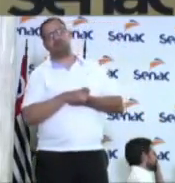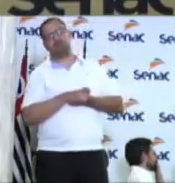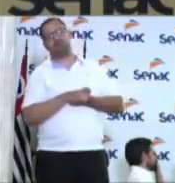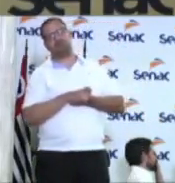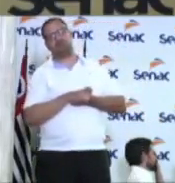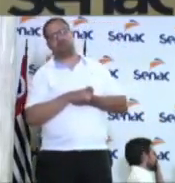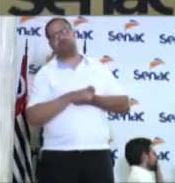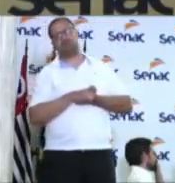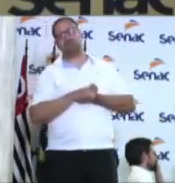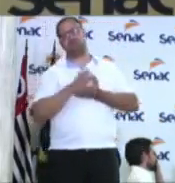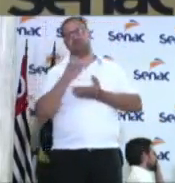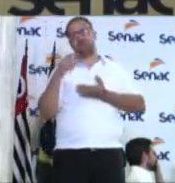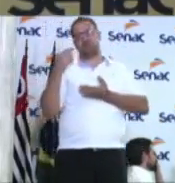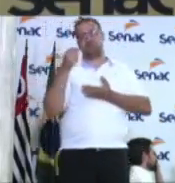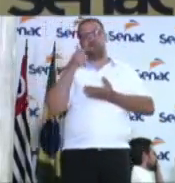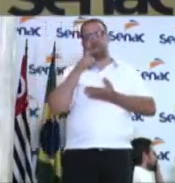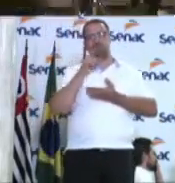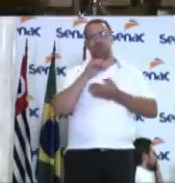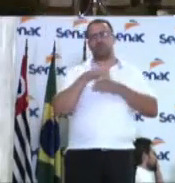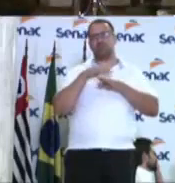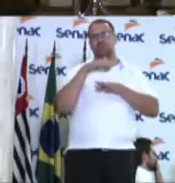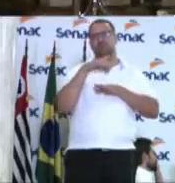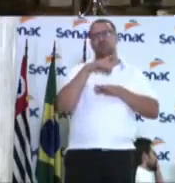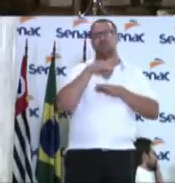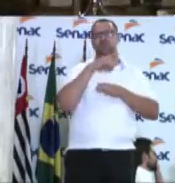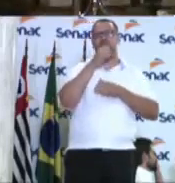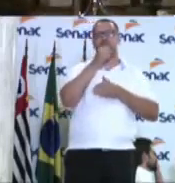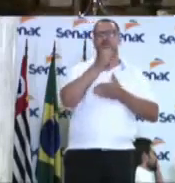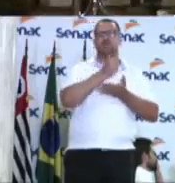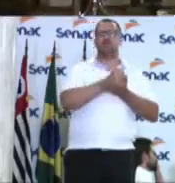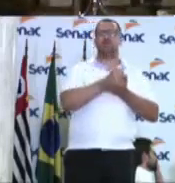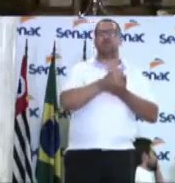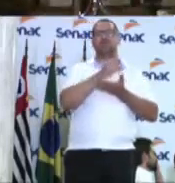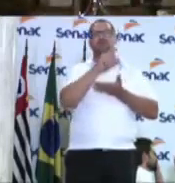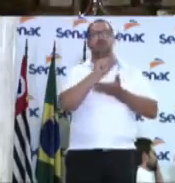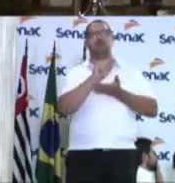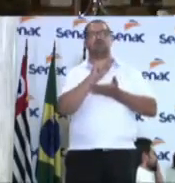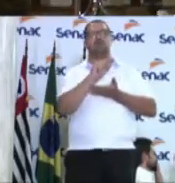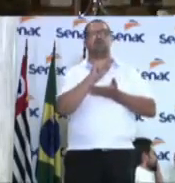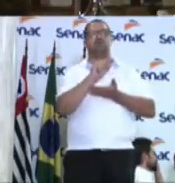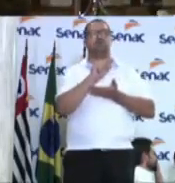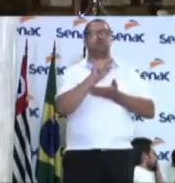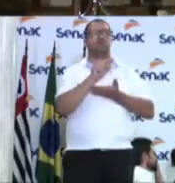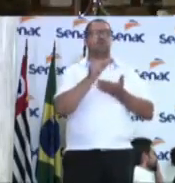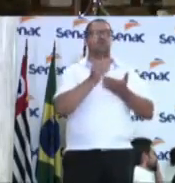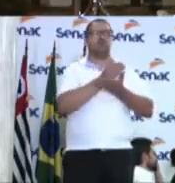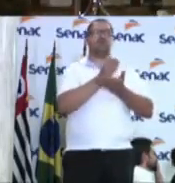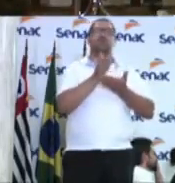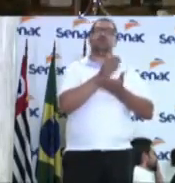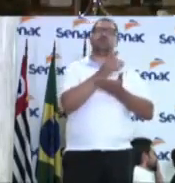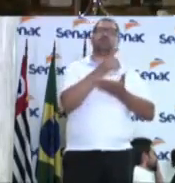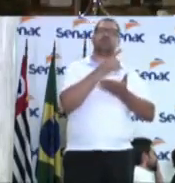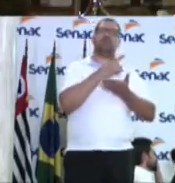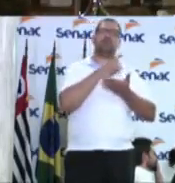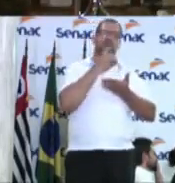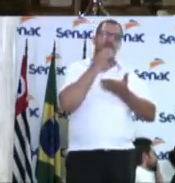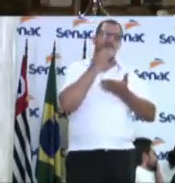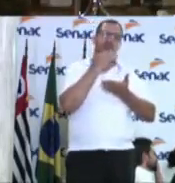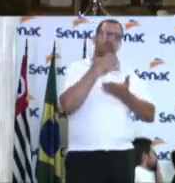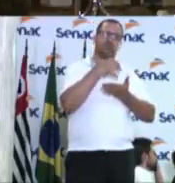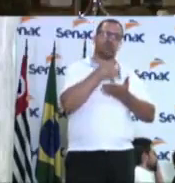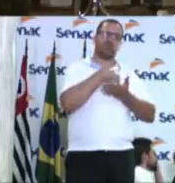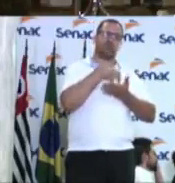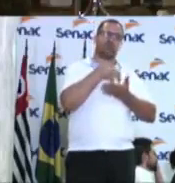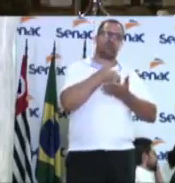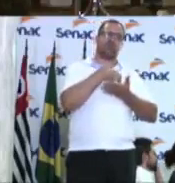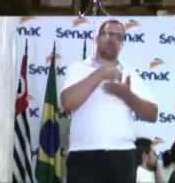Depois você vai conquistando mais. E eu acho que as marcas que menos precisam desses atalhos, né? Porque são atalhos de linguagem. Eu preciso encher minha